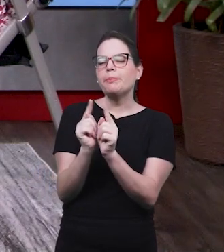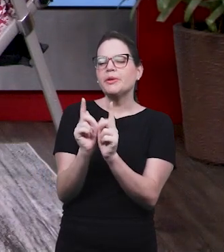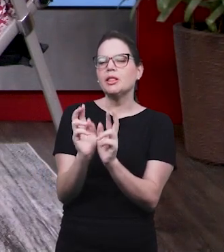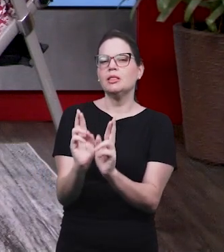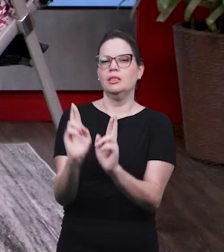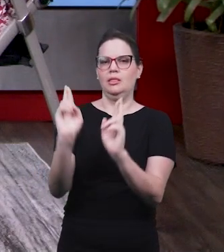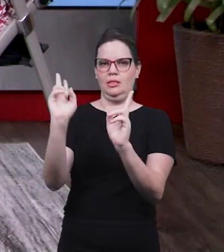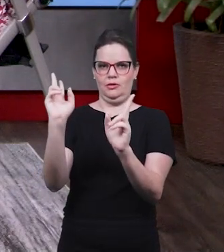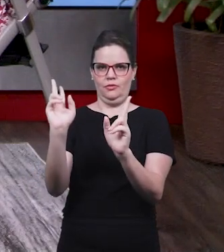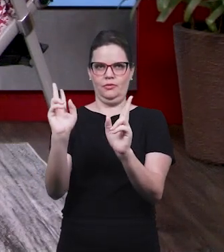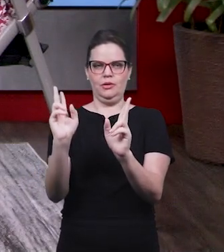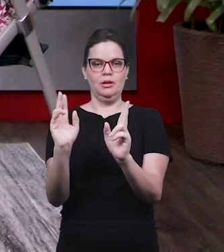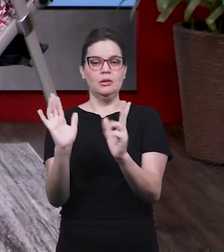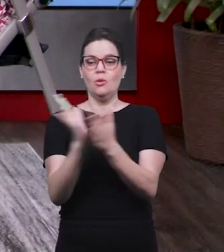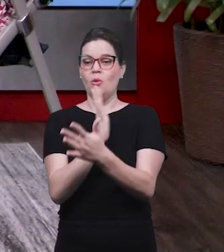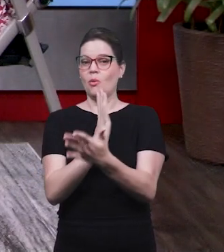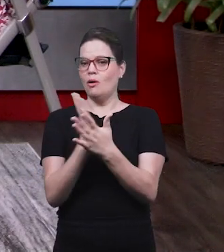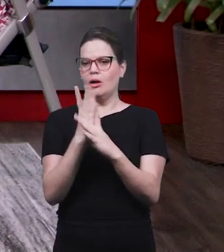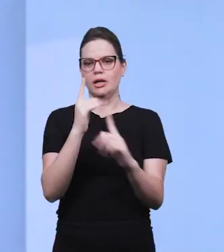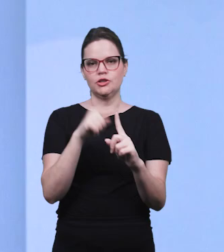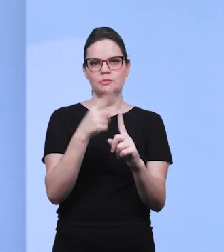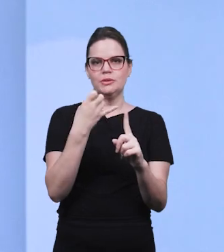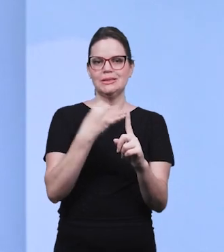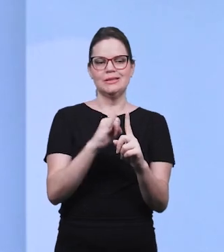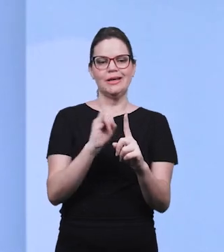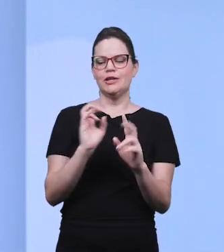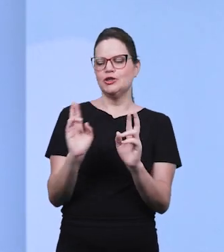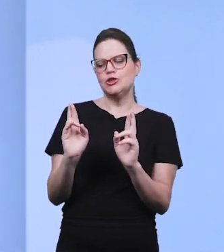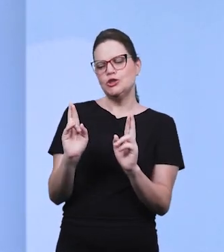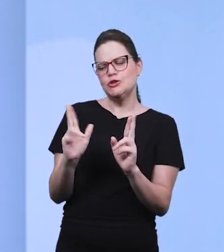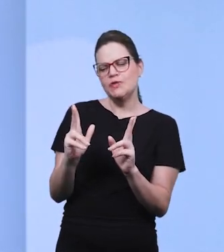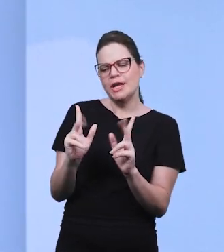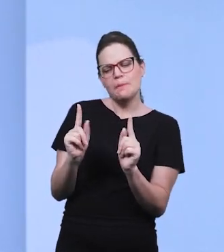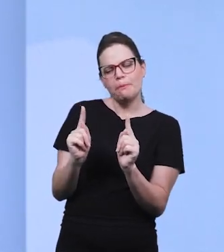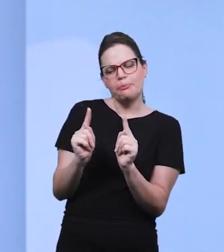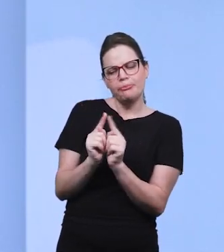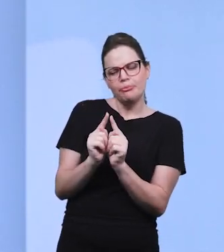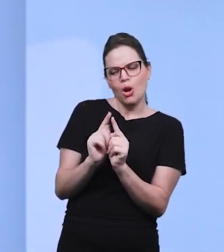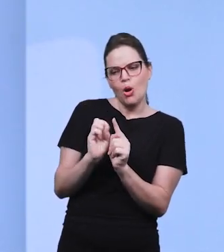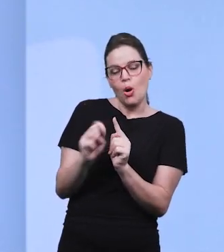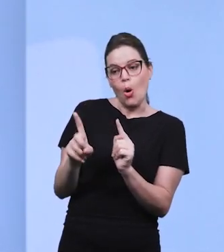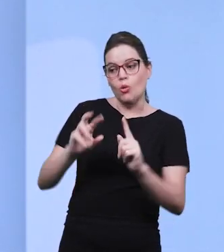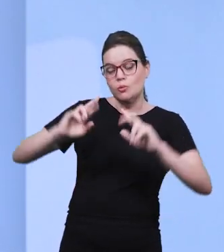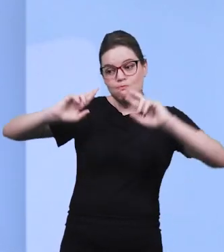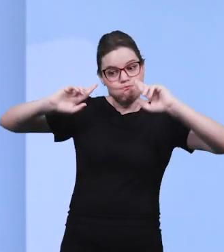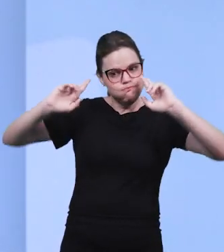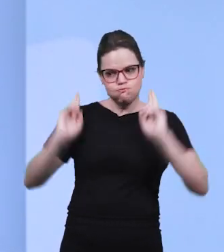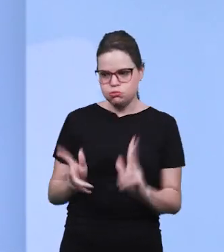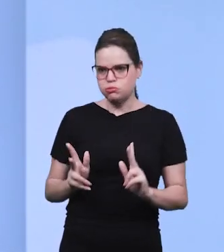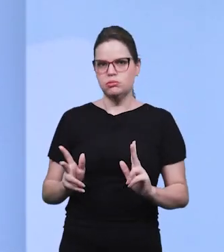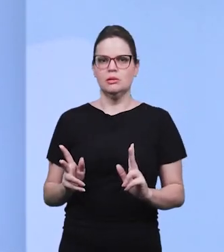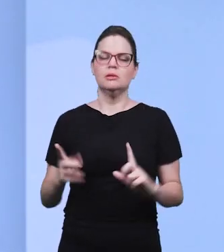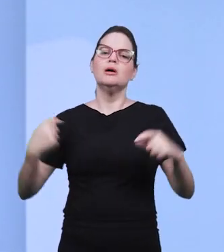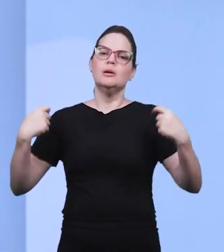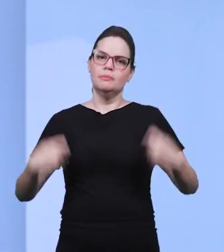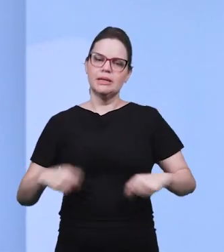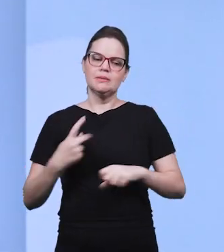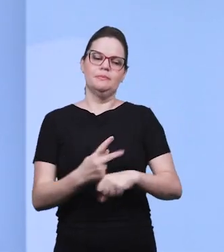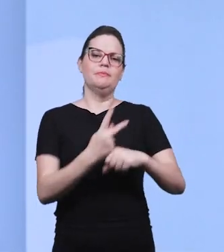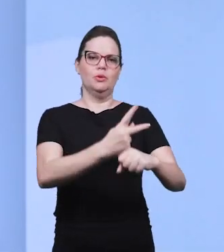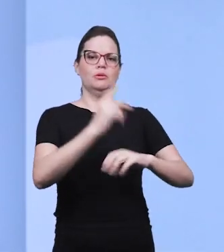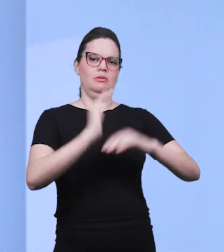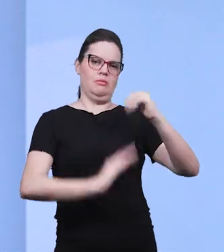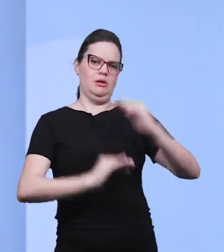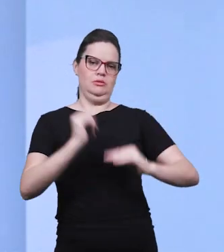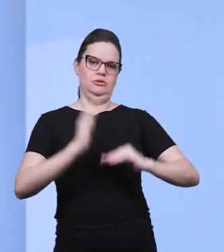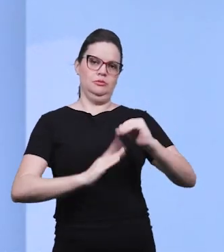qualquer diferença em termos daquele padrão, então sim, tem que buscar uma ajuda. Então, se o pediatra ele